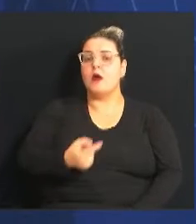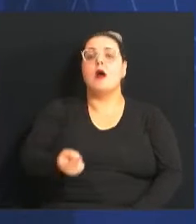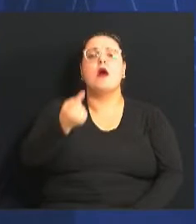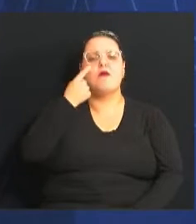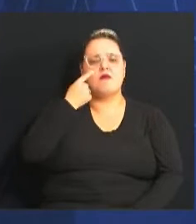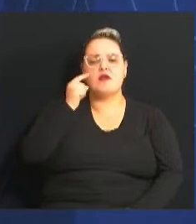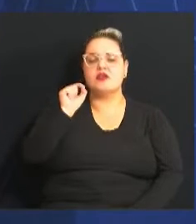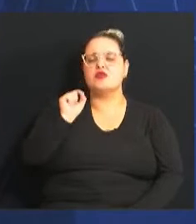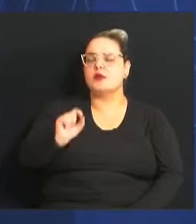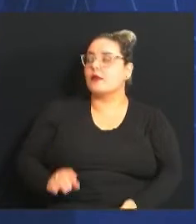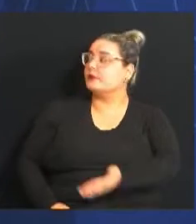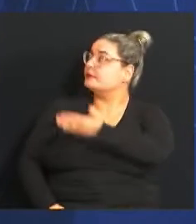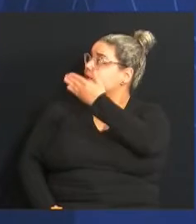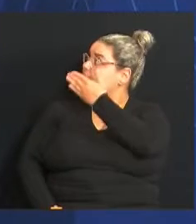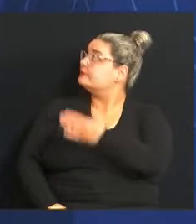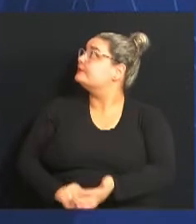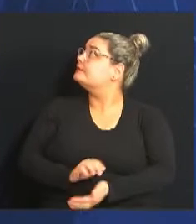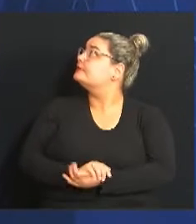Acompanhe.